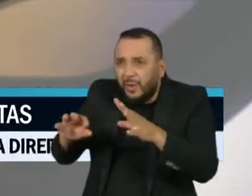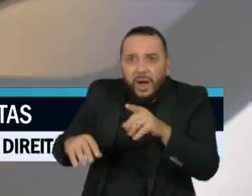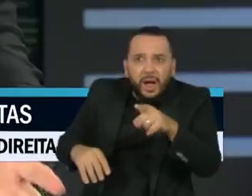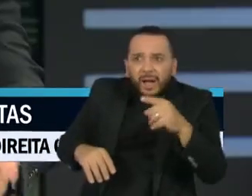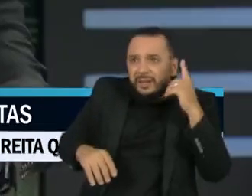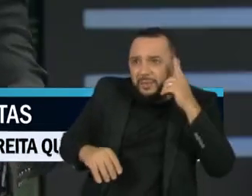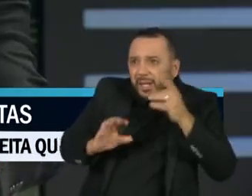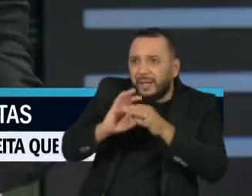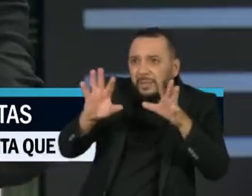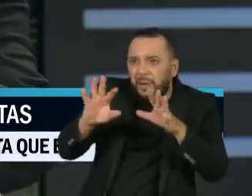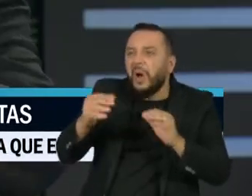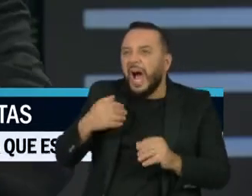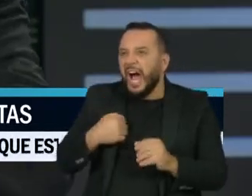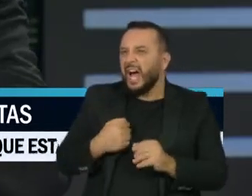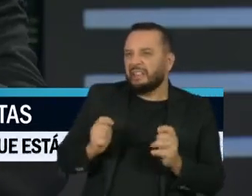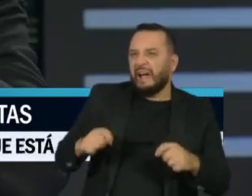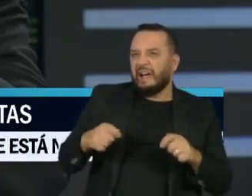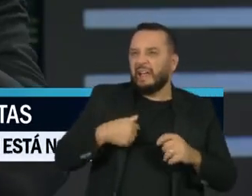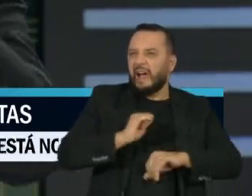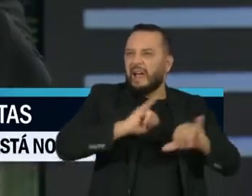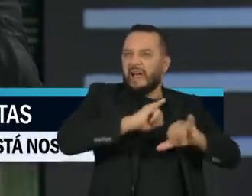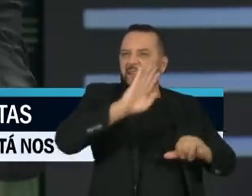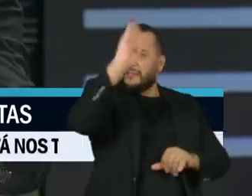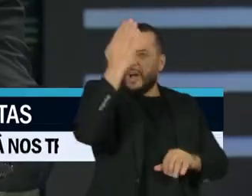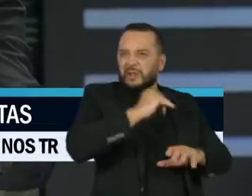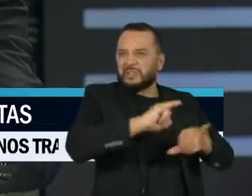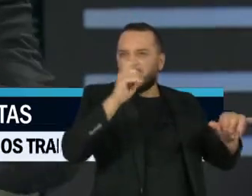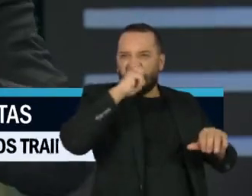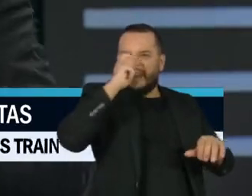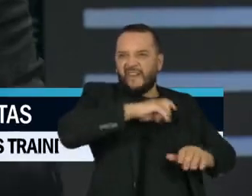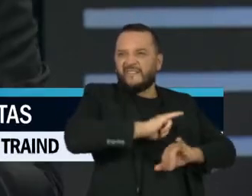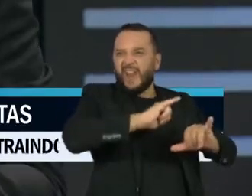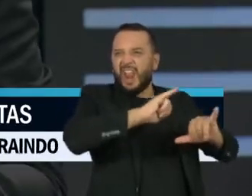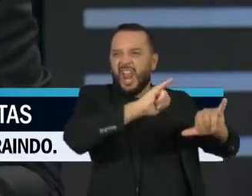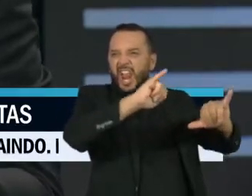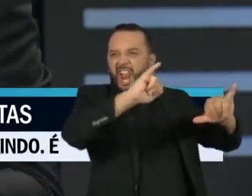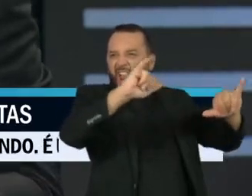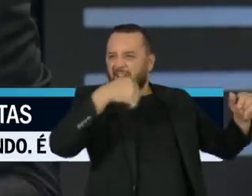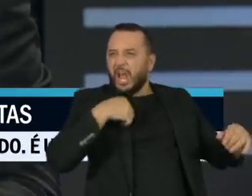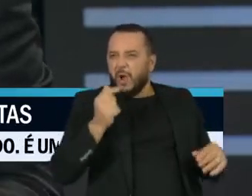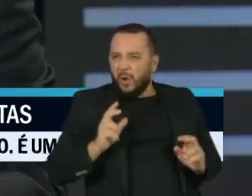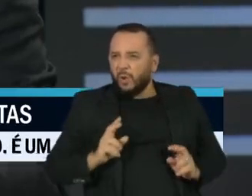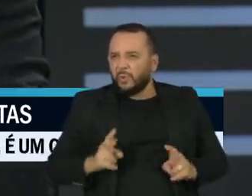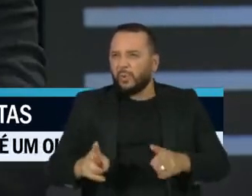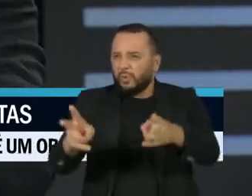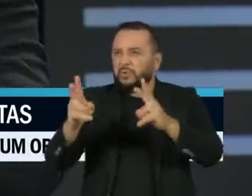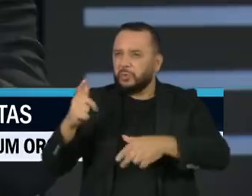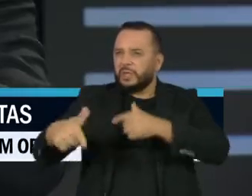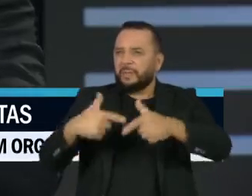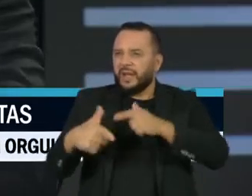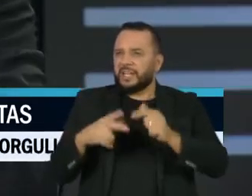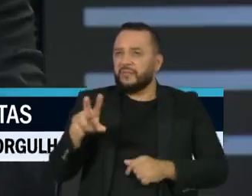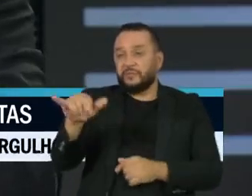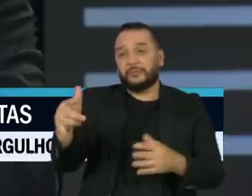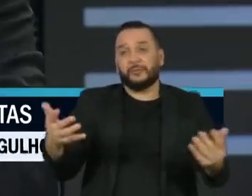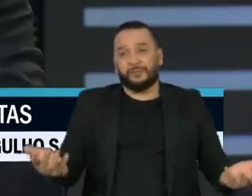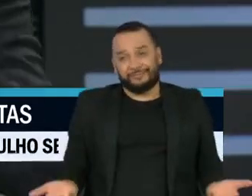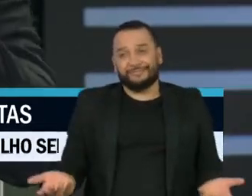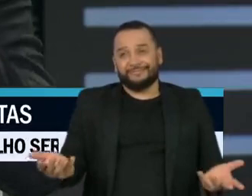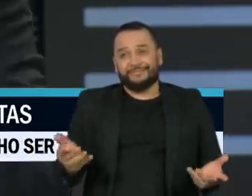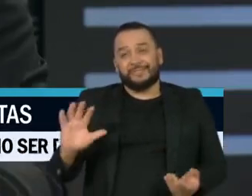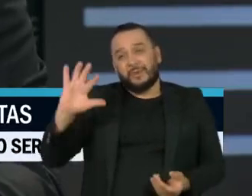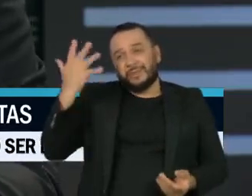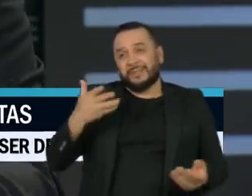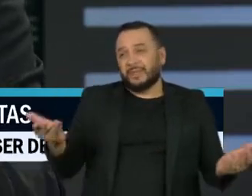contas, as coisas se resolvem, alguém vai passar por cima, vai dar um jeitinho, eu consigo manter meu mandato. Esse tipo de coisa que aconteceu